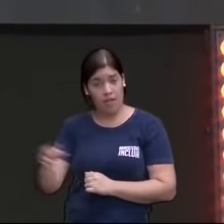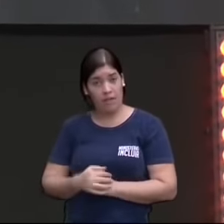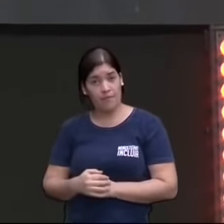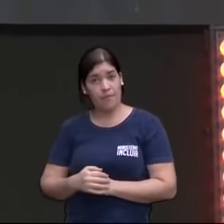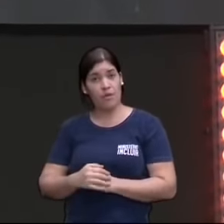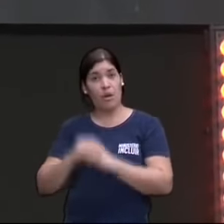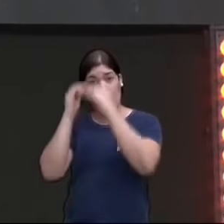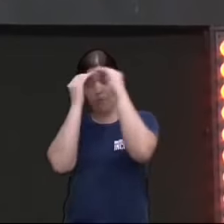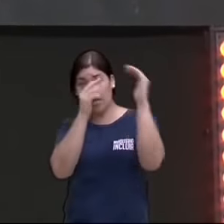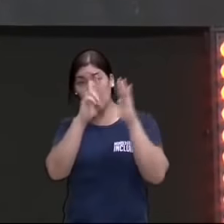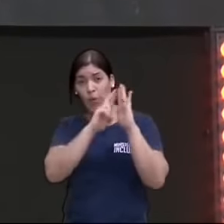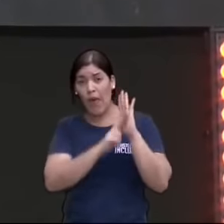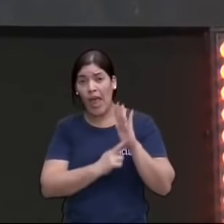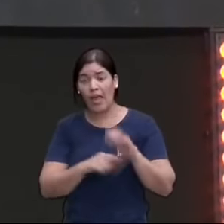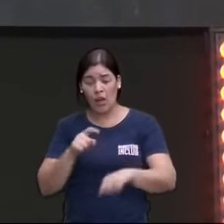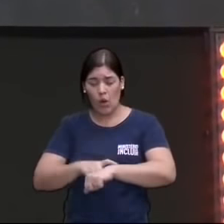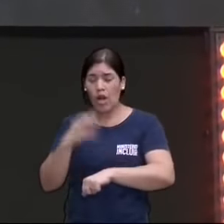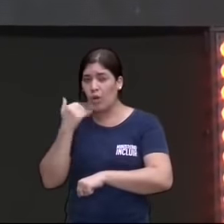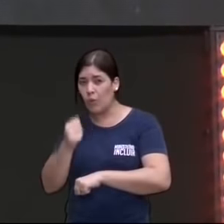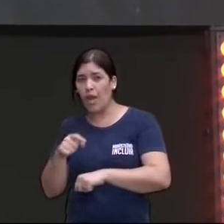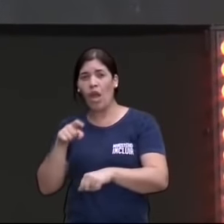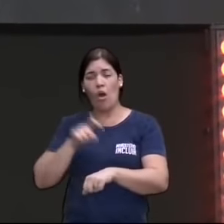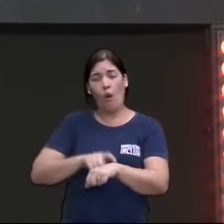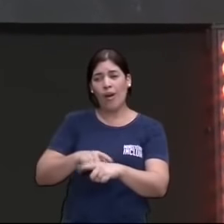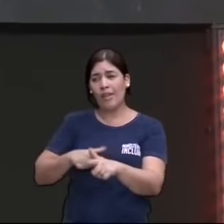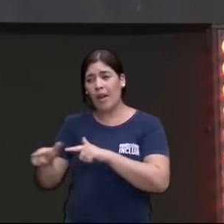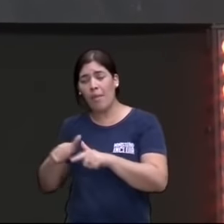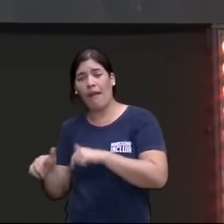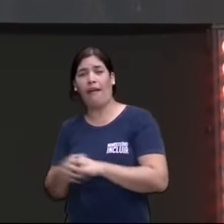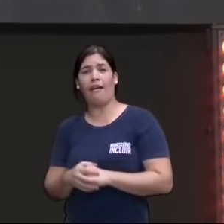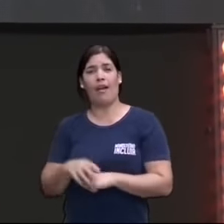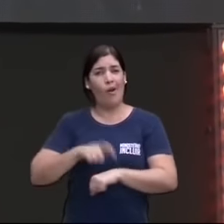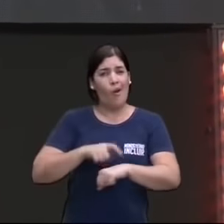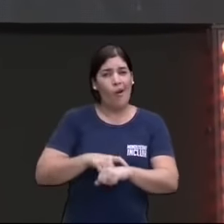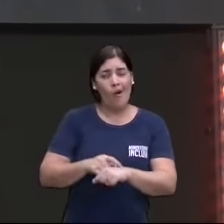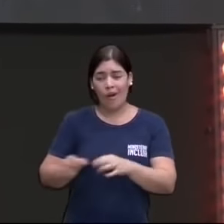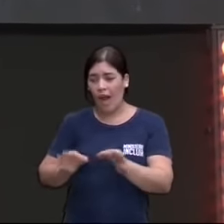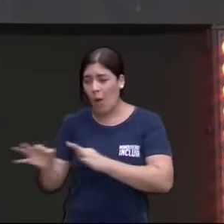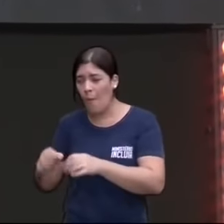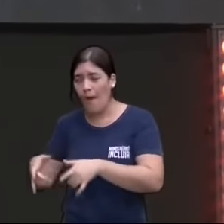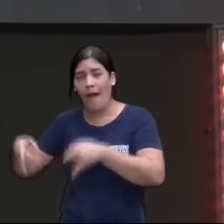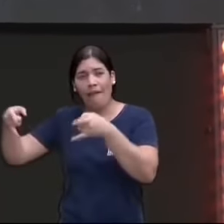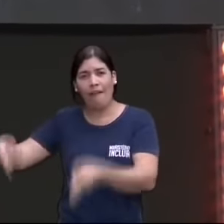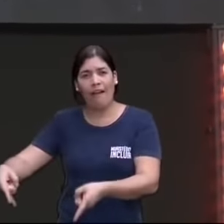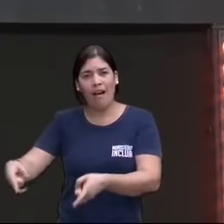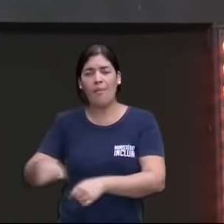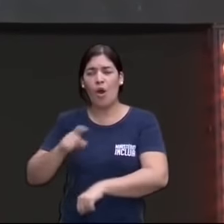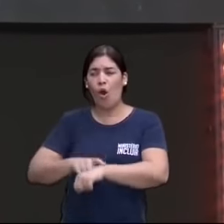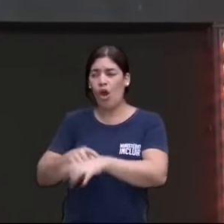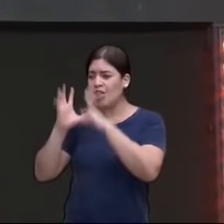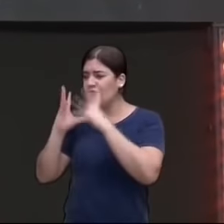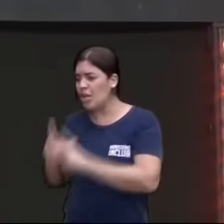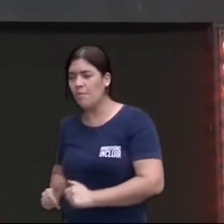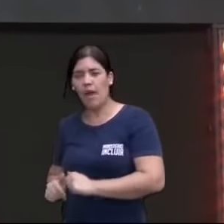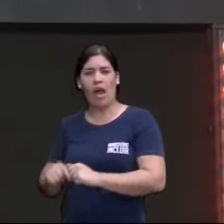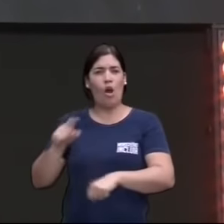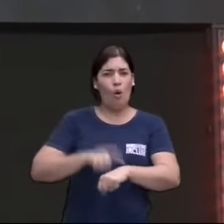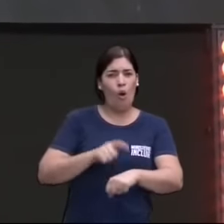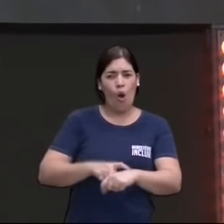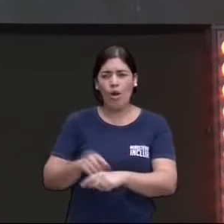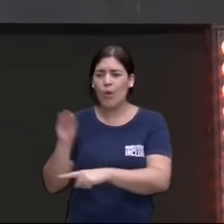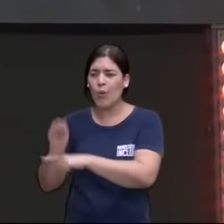obedecendo regra. Hora de comer, hora de trabalhar, hora de arrumar o quarto, hora de limpar isso, hora de cuidar